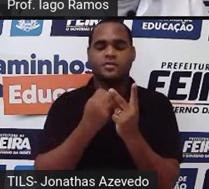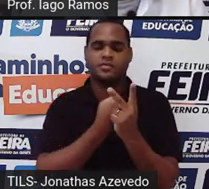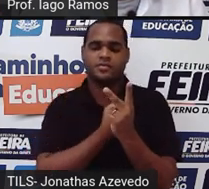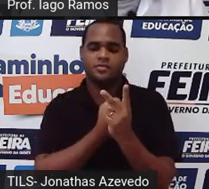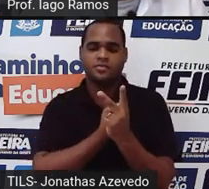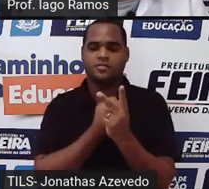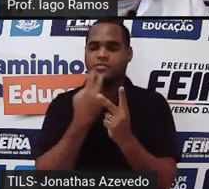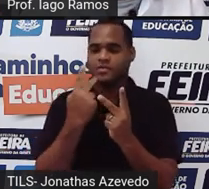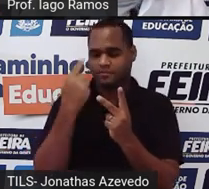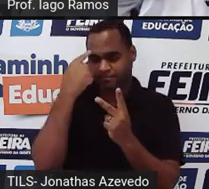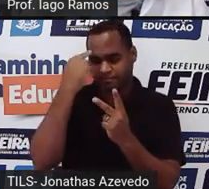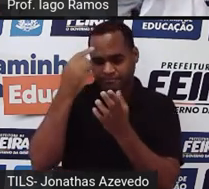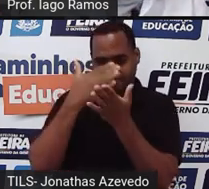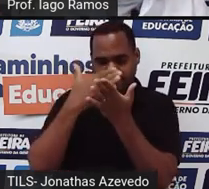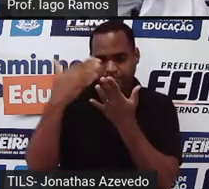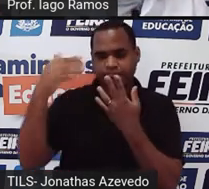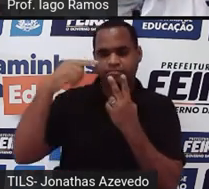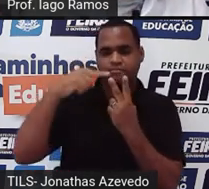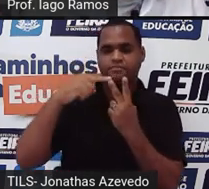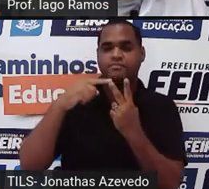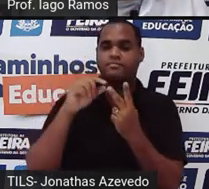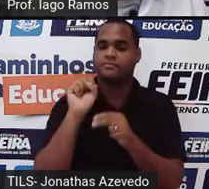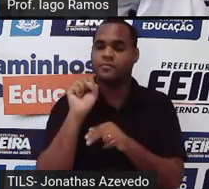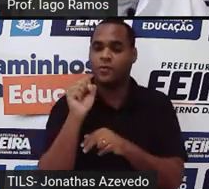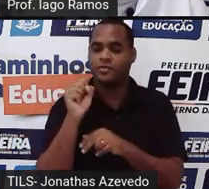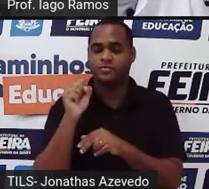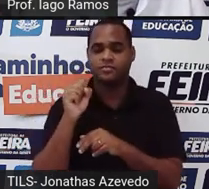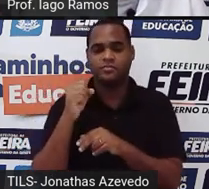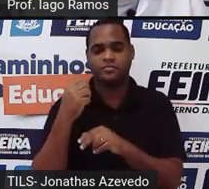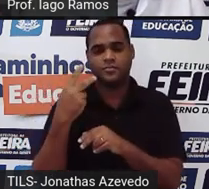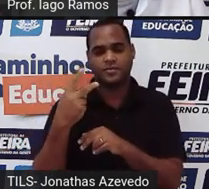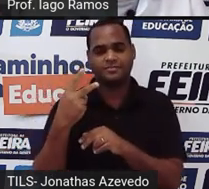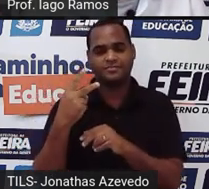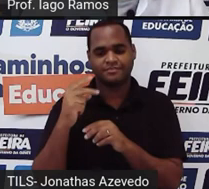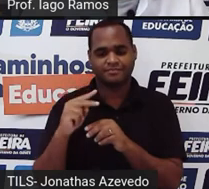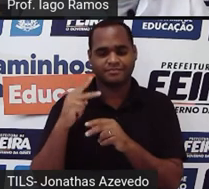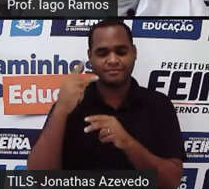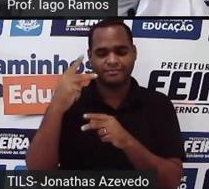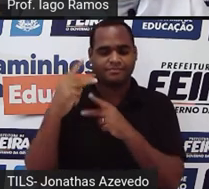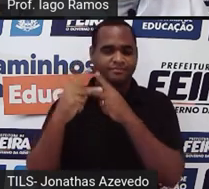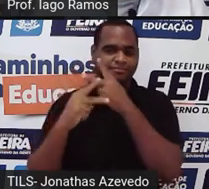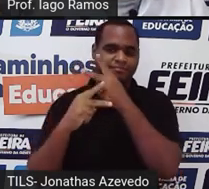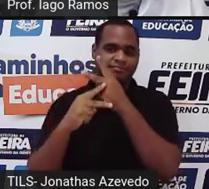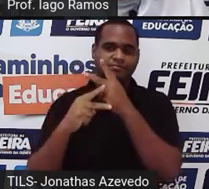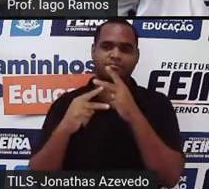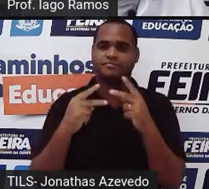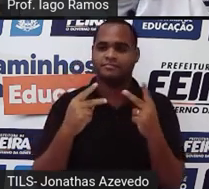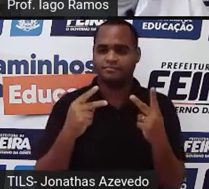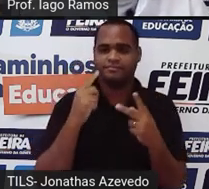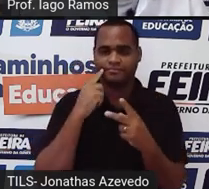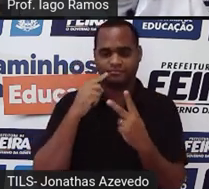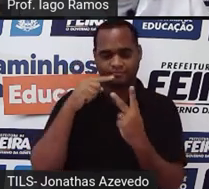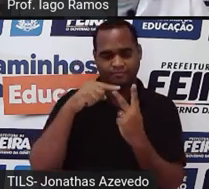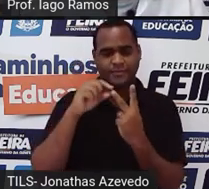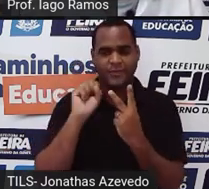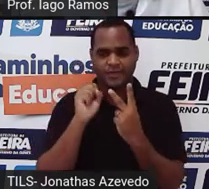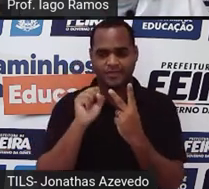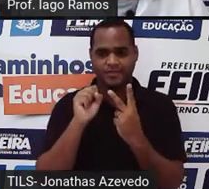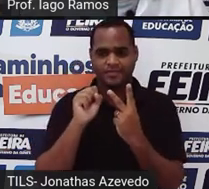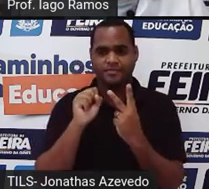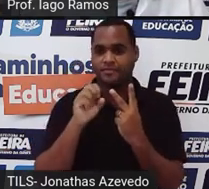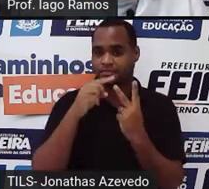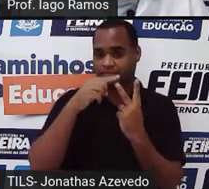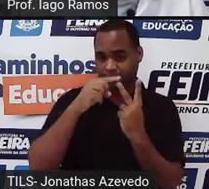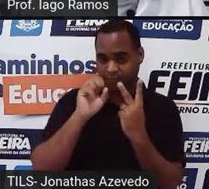índice da raiz. Raiz de 8 é 2 ao cubo, tá? 2 ao cubo é 8, então por isso que foi raiz de